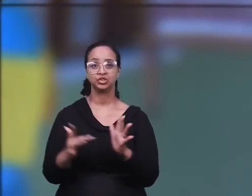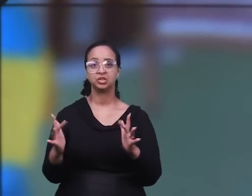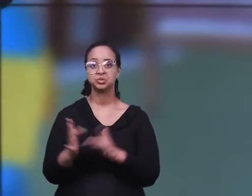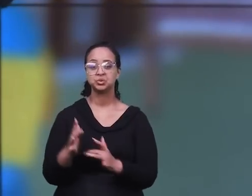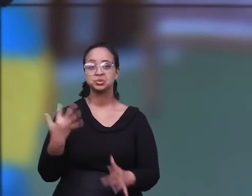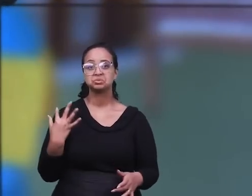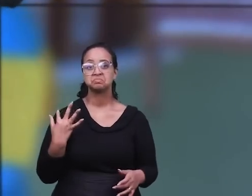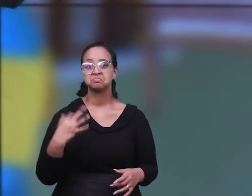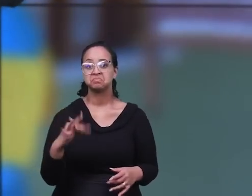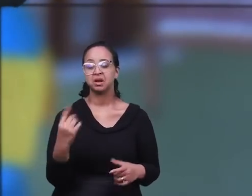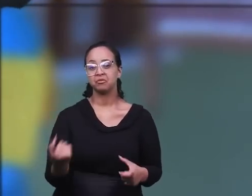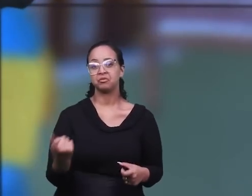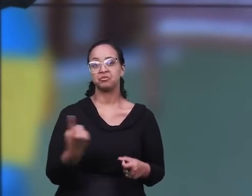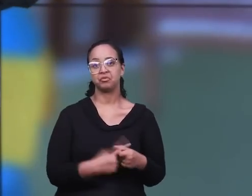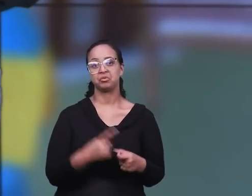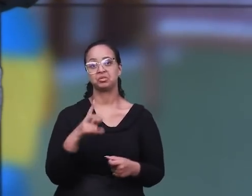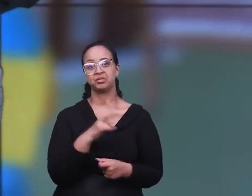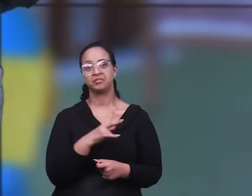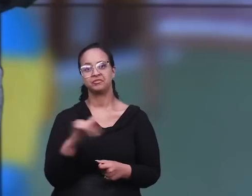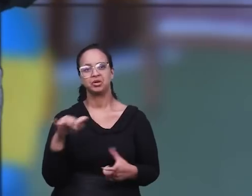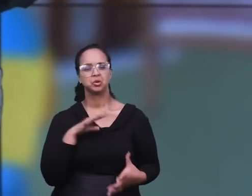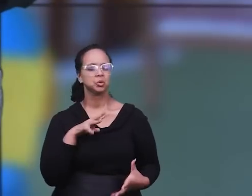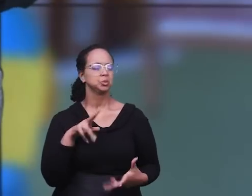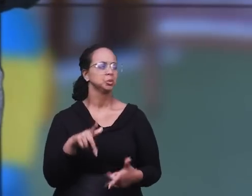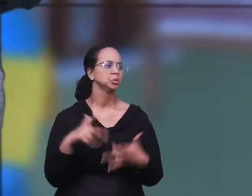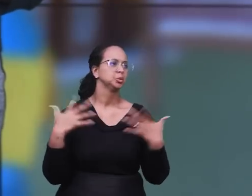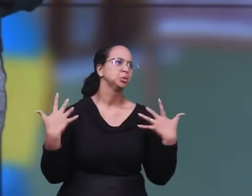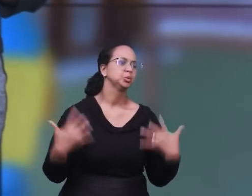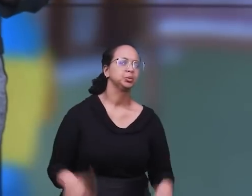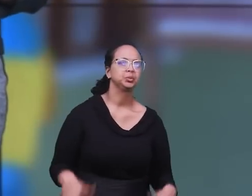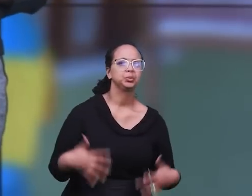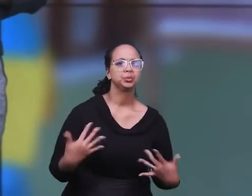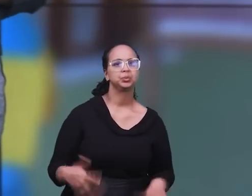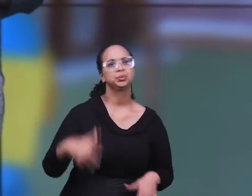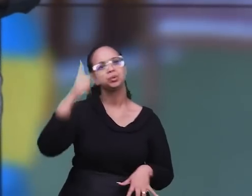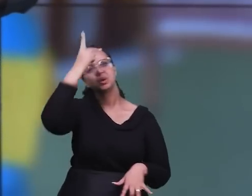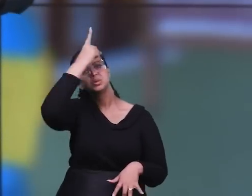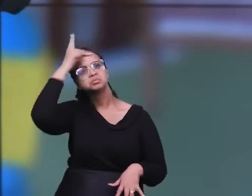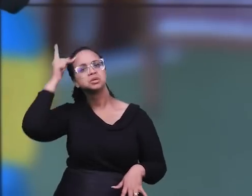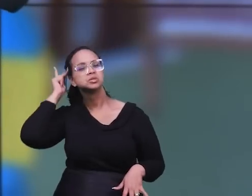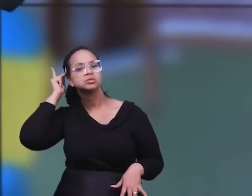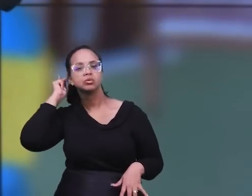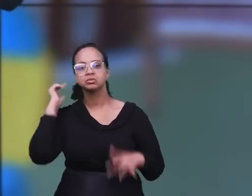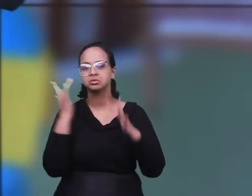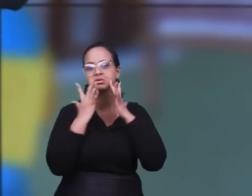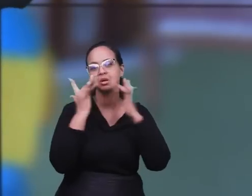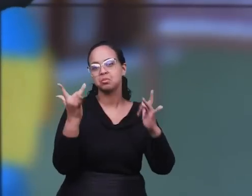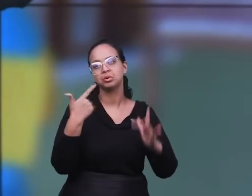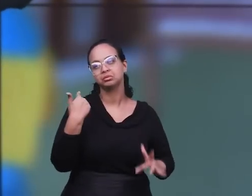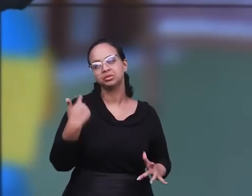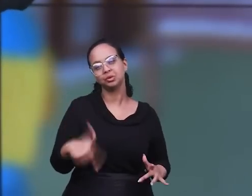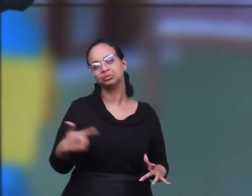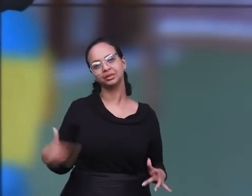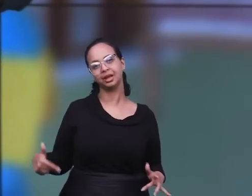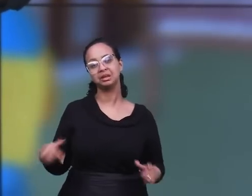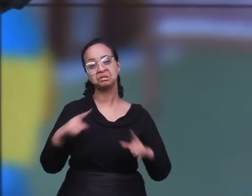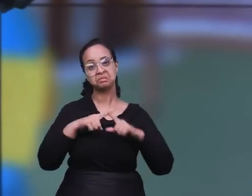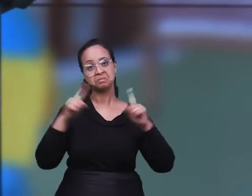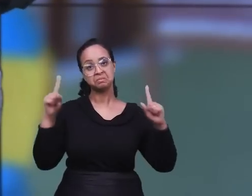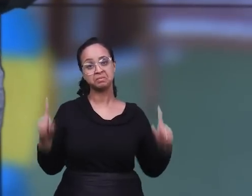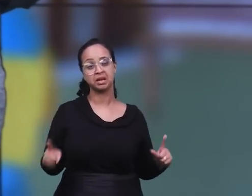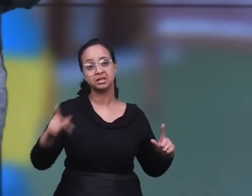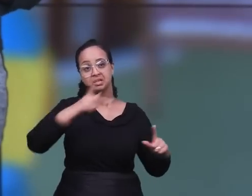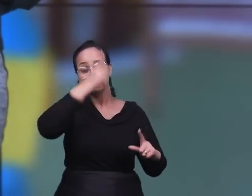em breve voltará e o mundo está em trevas. As pessoas perderam o temor a Deus. Mas